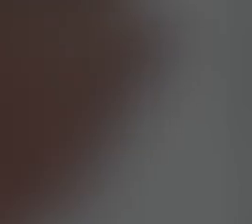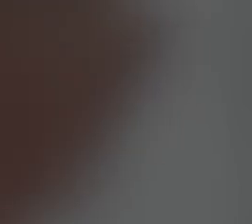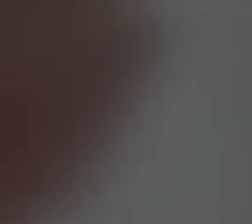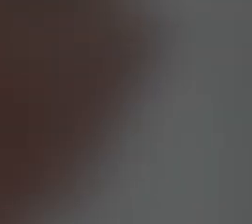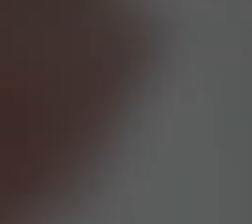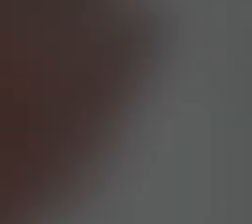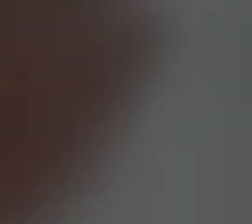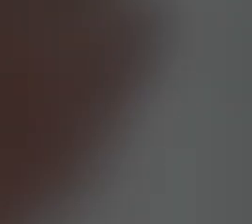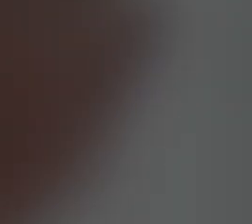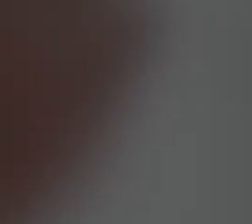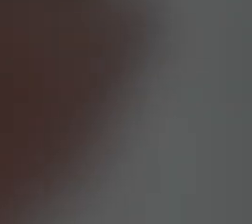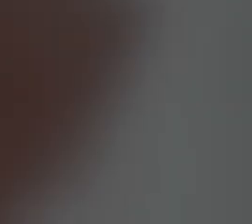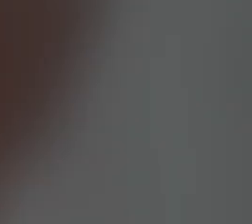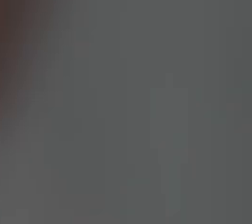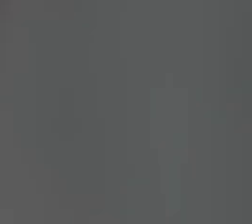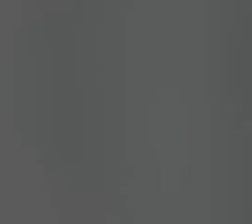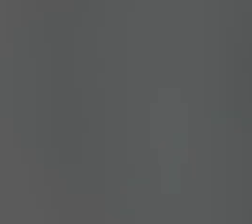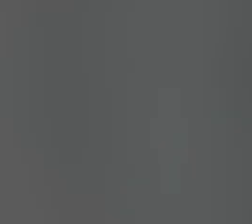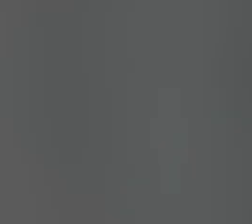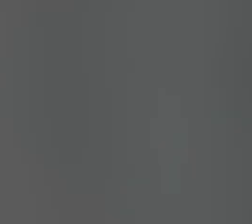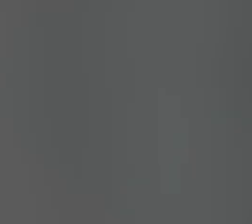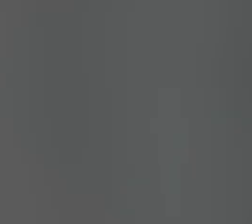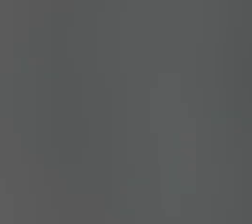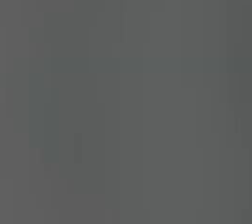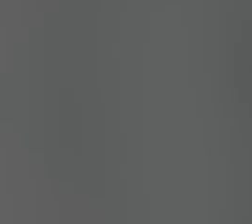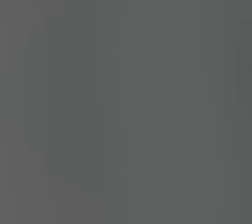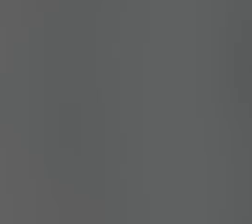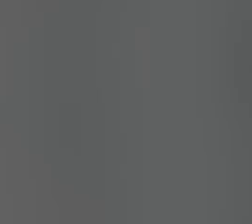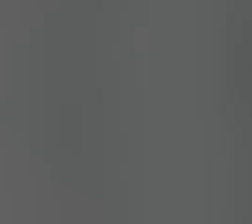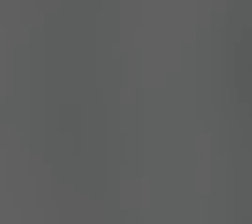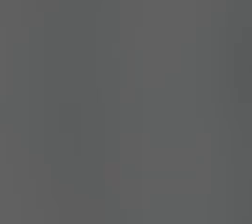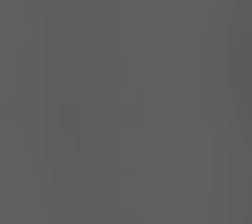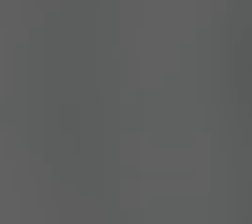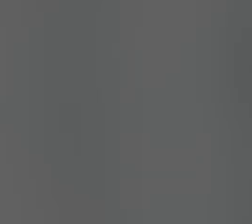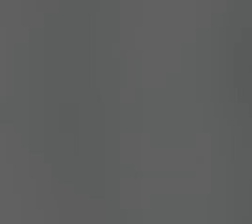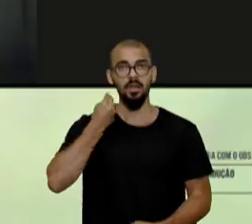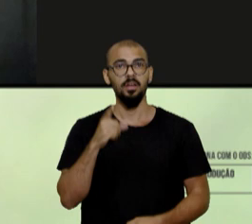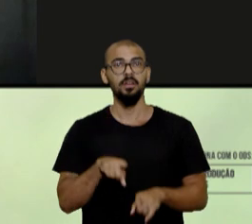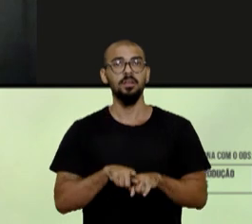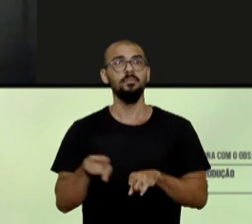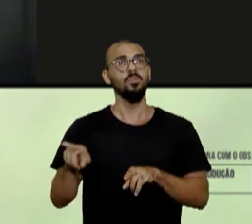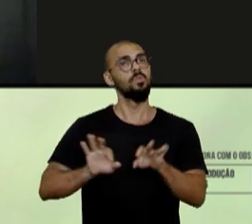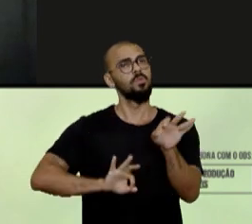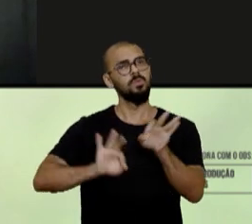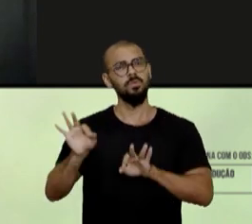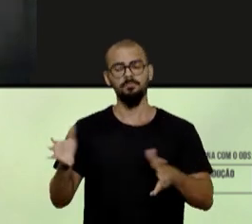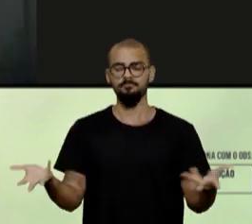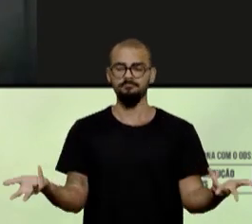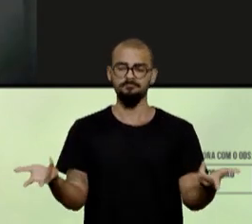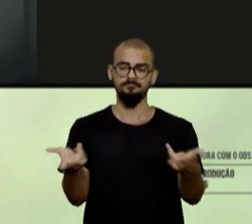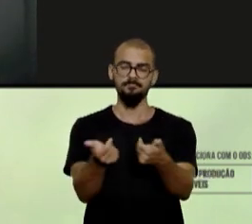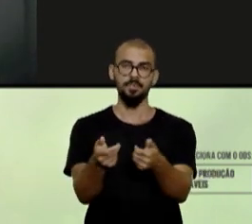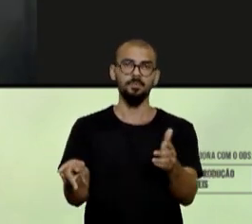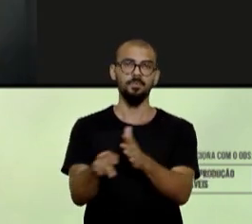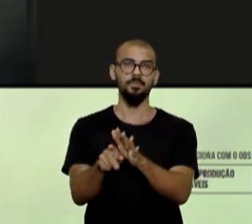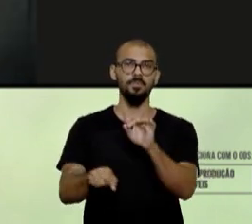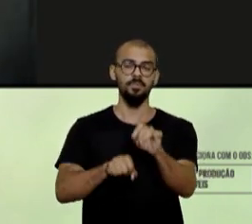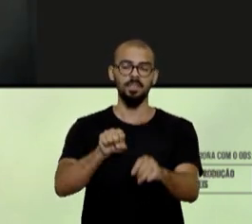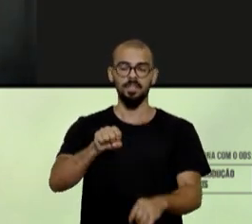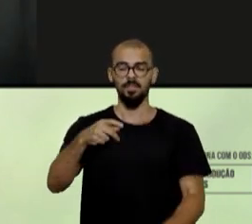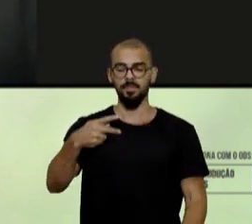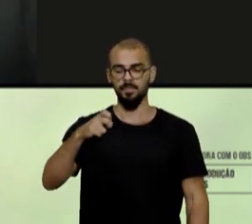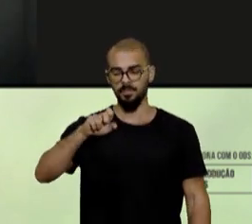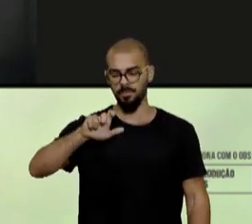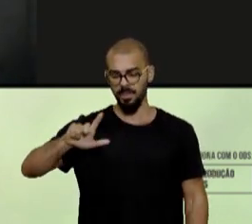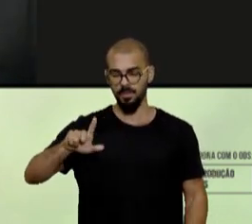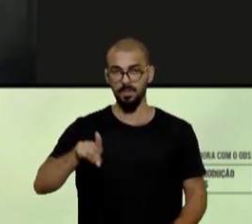evento, mediado pelo analista de comércio exterior do Ministério da Economia, Antônio Giuliani, discutiu o processo de aquisição de produtos com